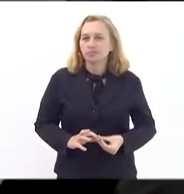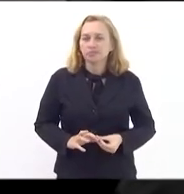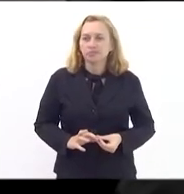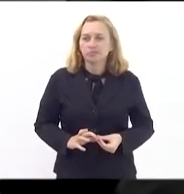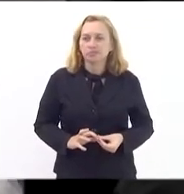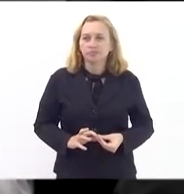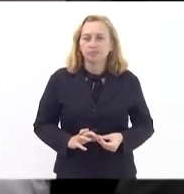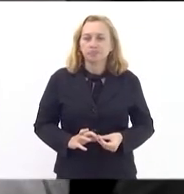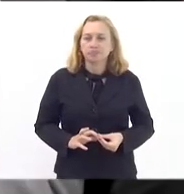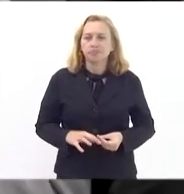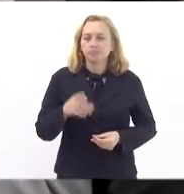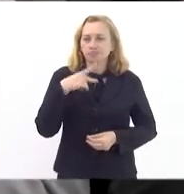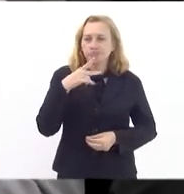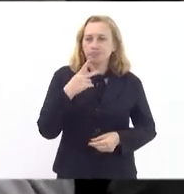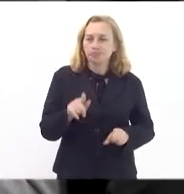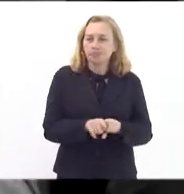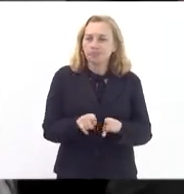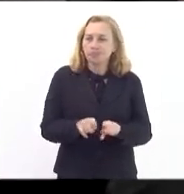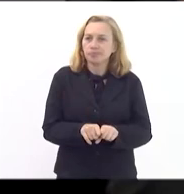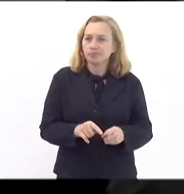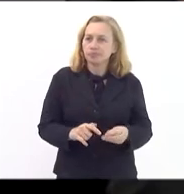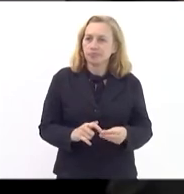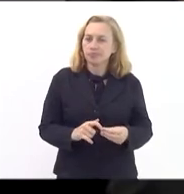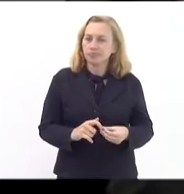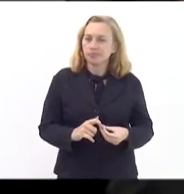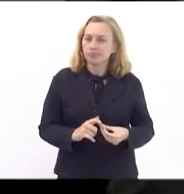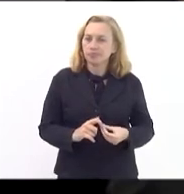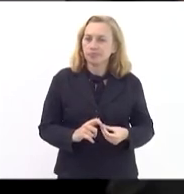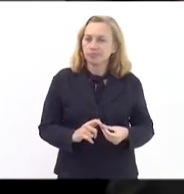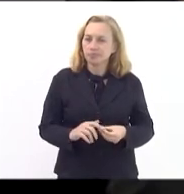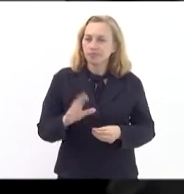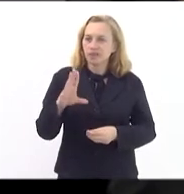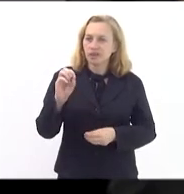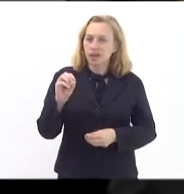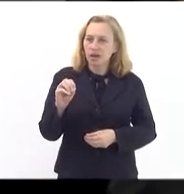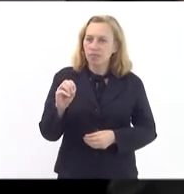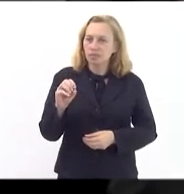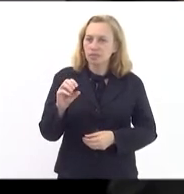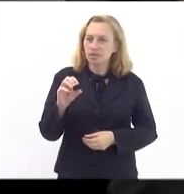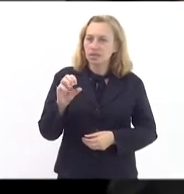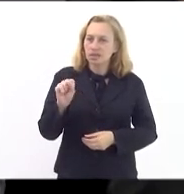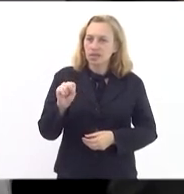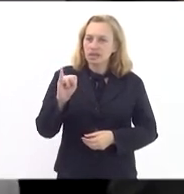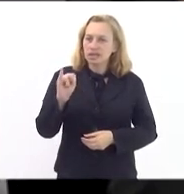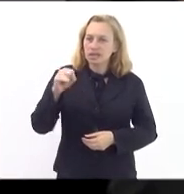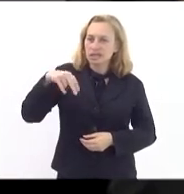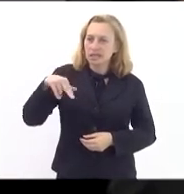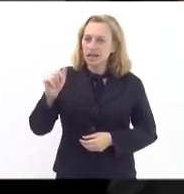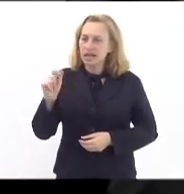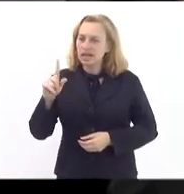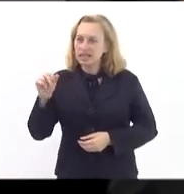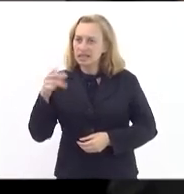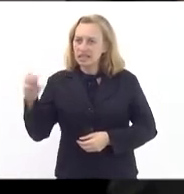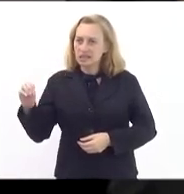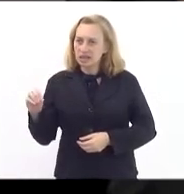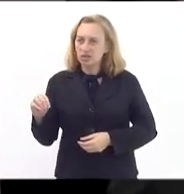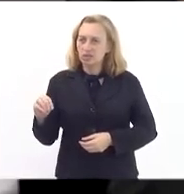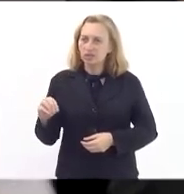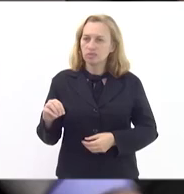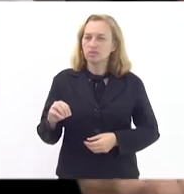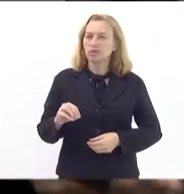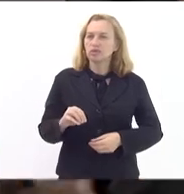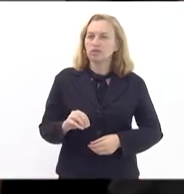foi comentado também da questão do cabo finalização que ele é os direitos